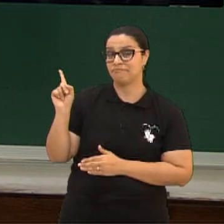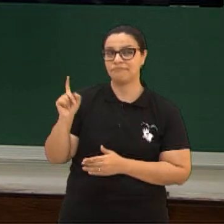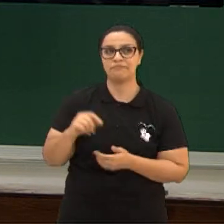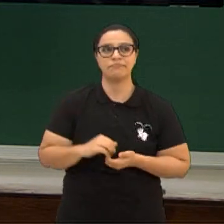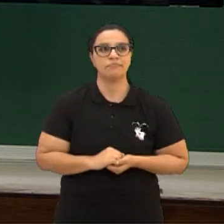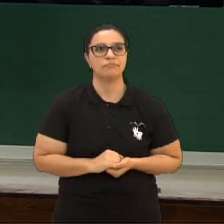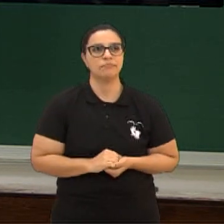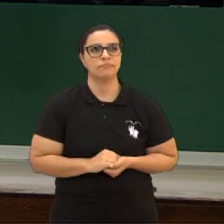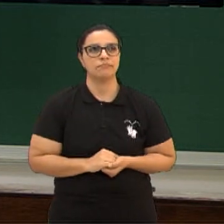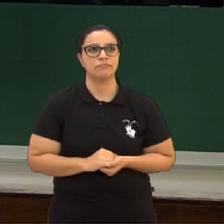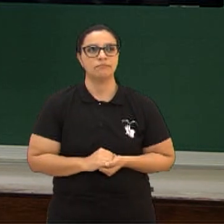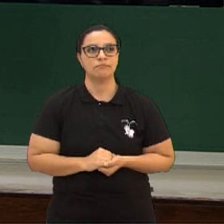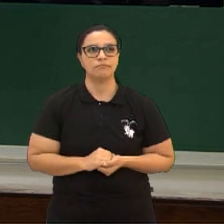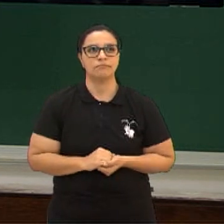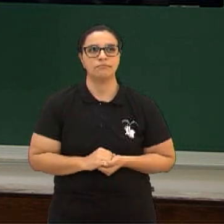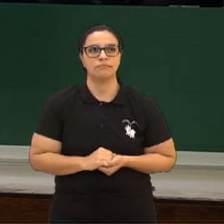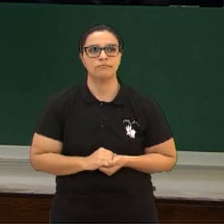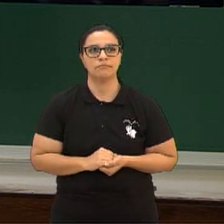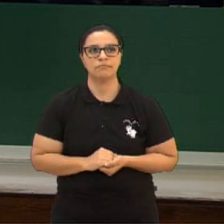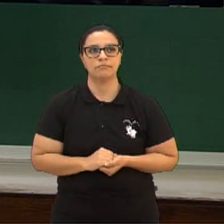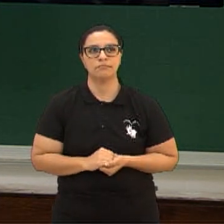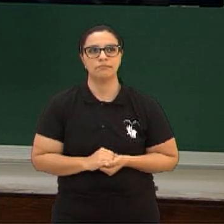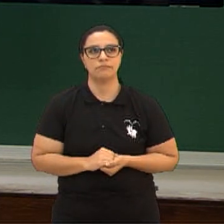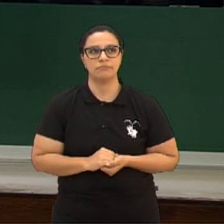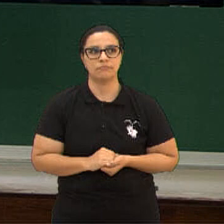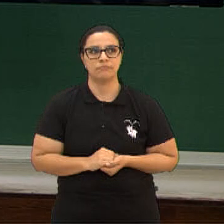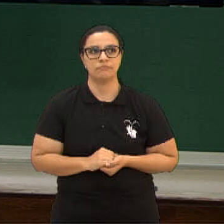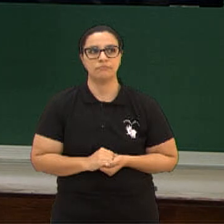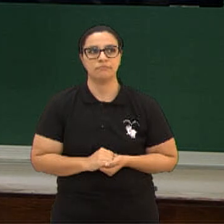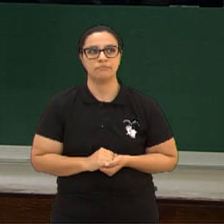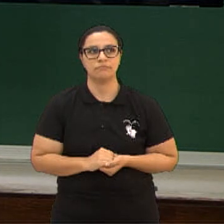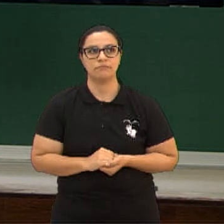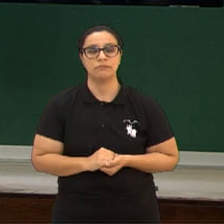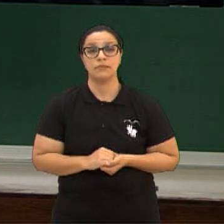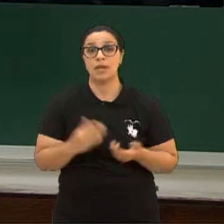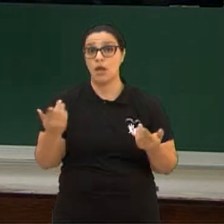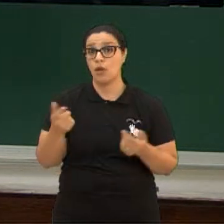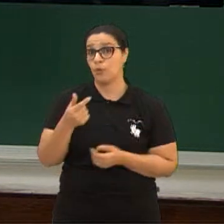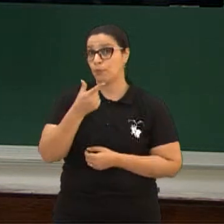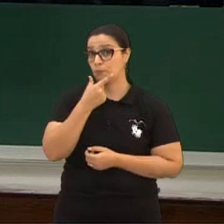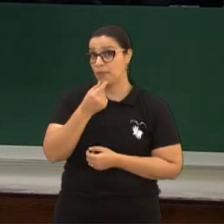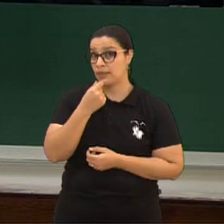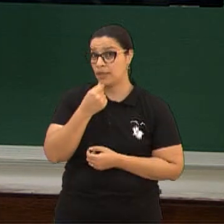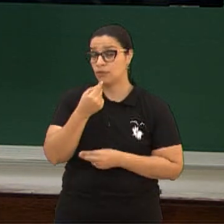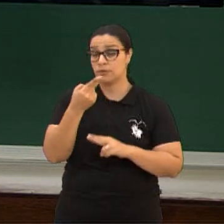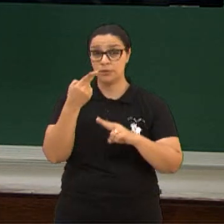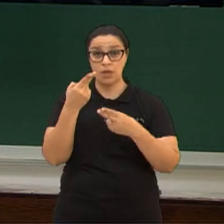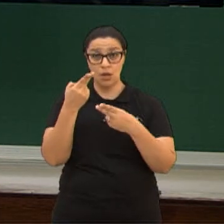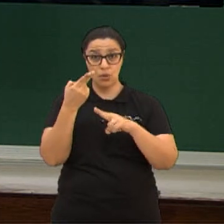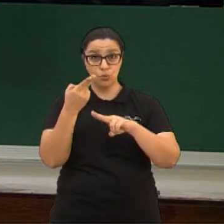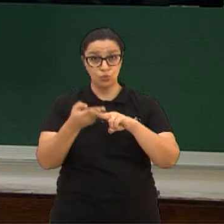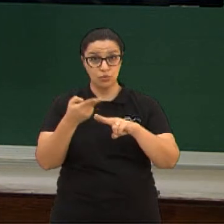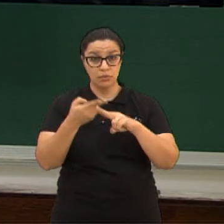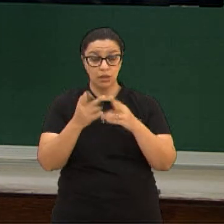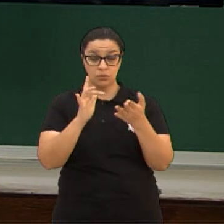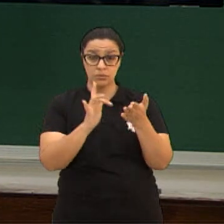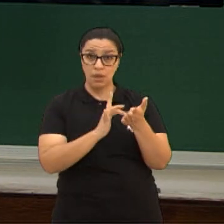Ele está using his cell phone, usando o telefone celular.